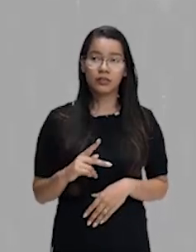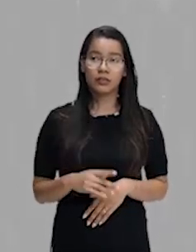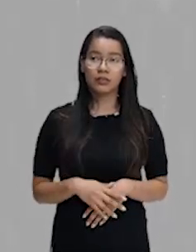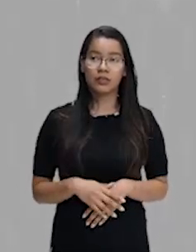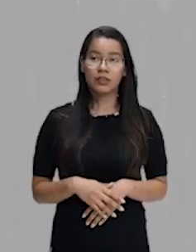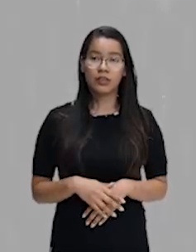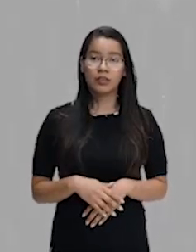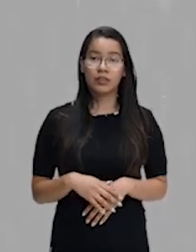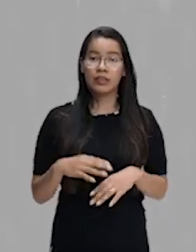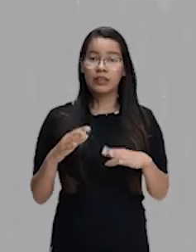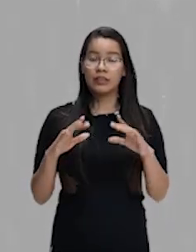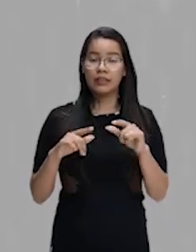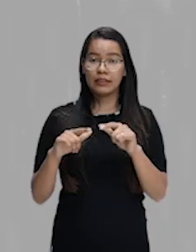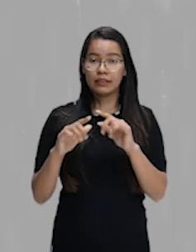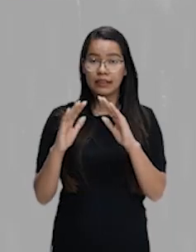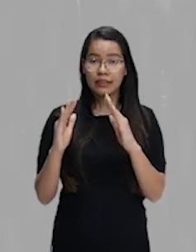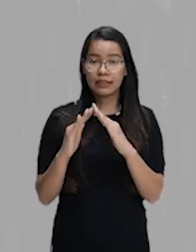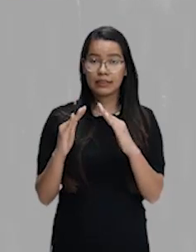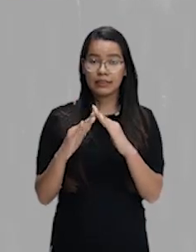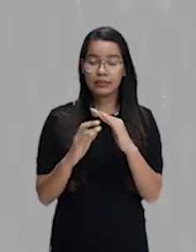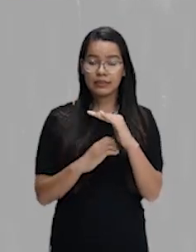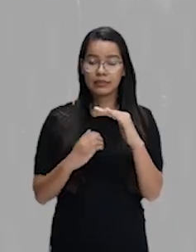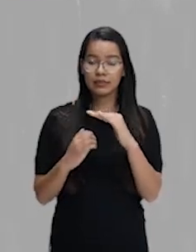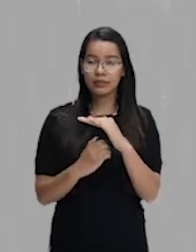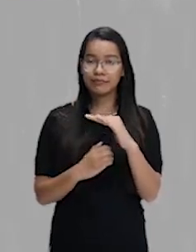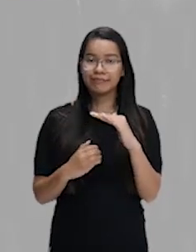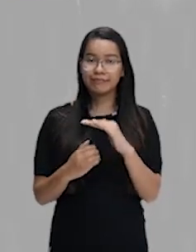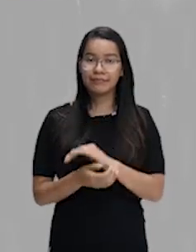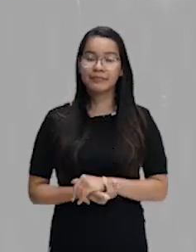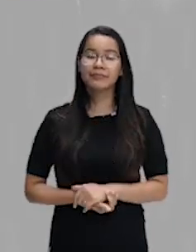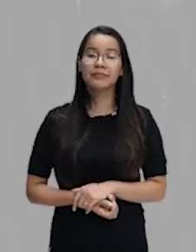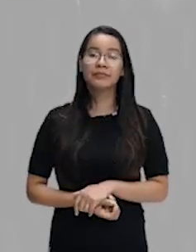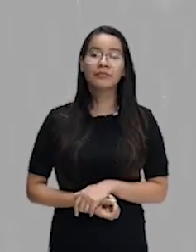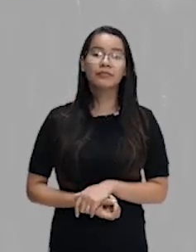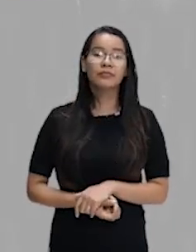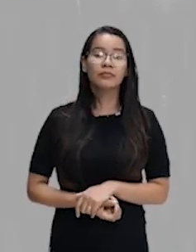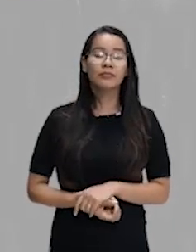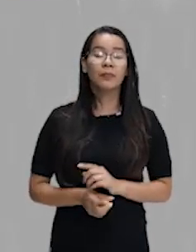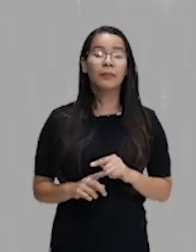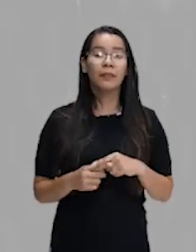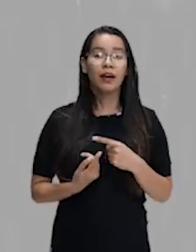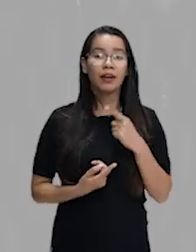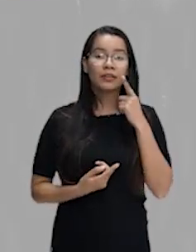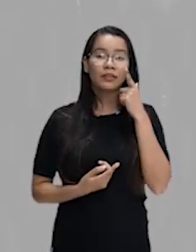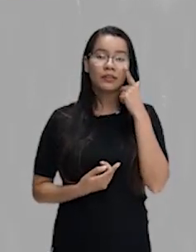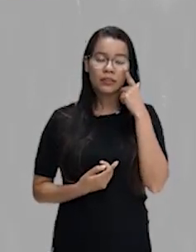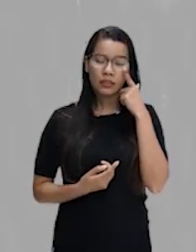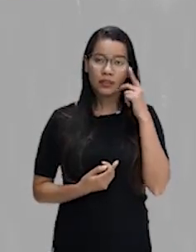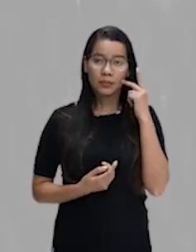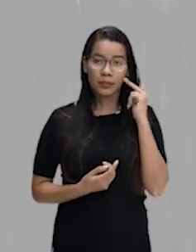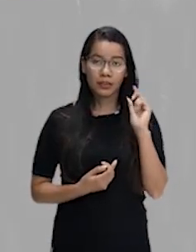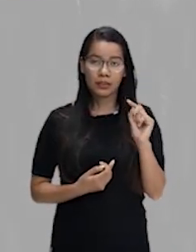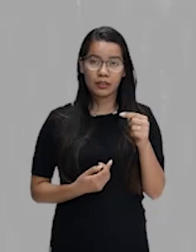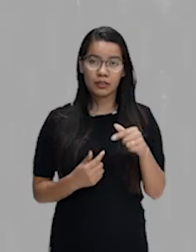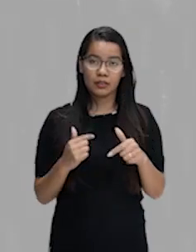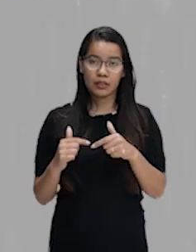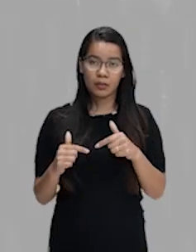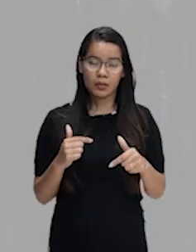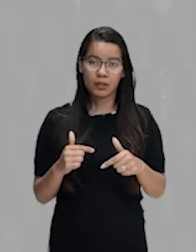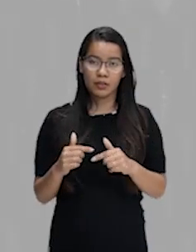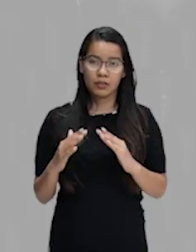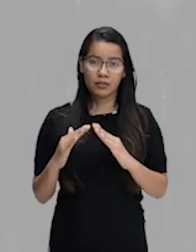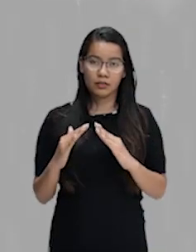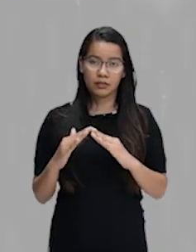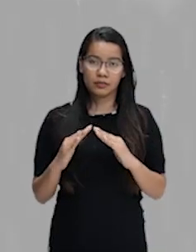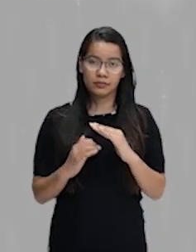aspas, escritório em casa, o seu home office. No entanto, para esse trabalho chamado home